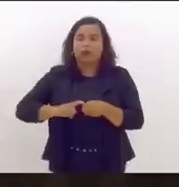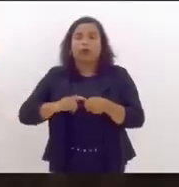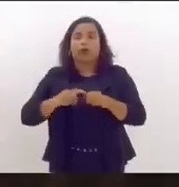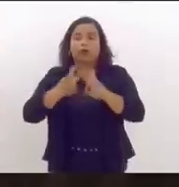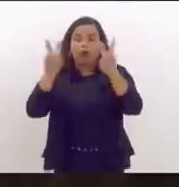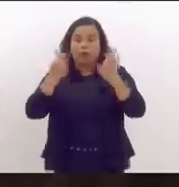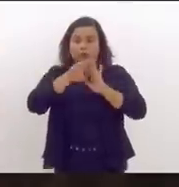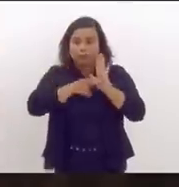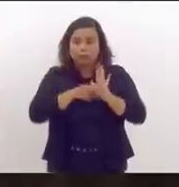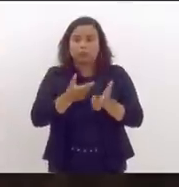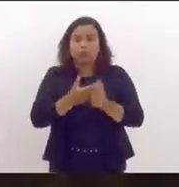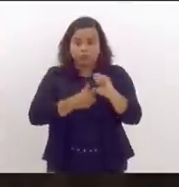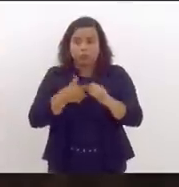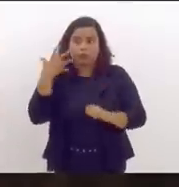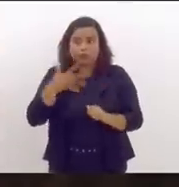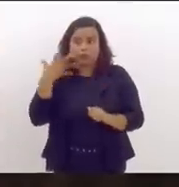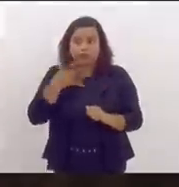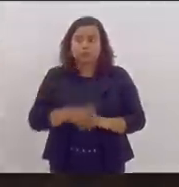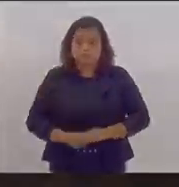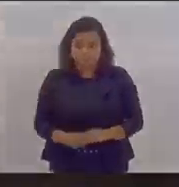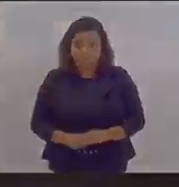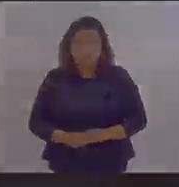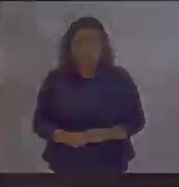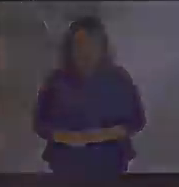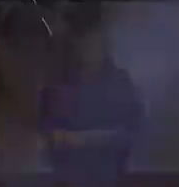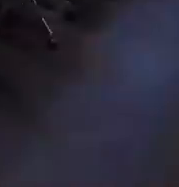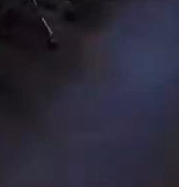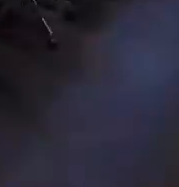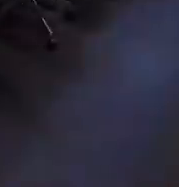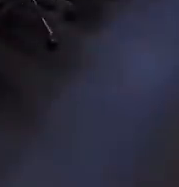corda do dia está suspensa a sessão